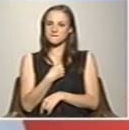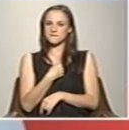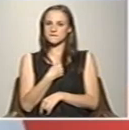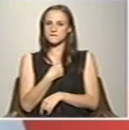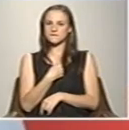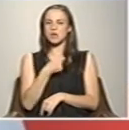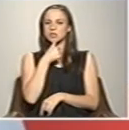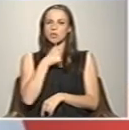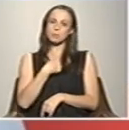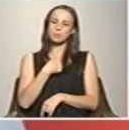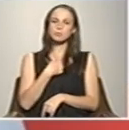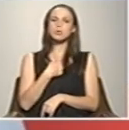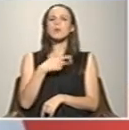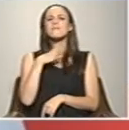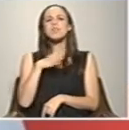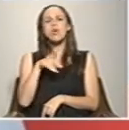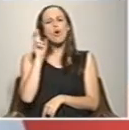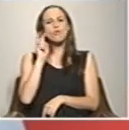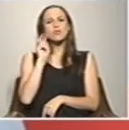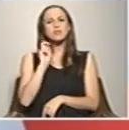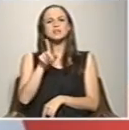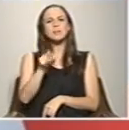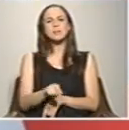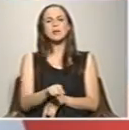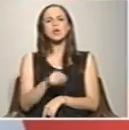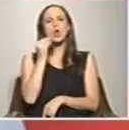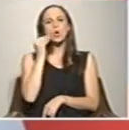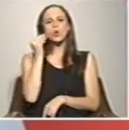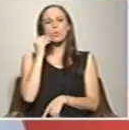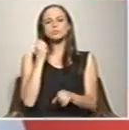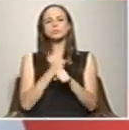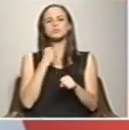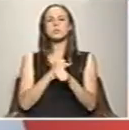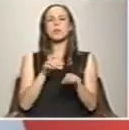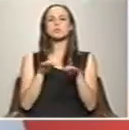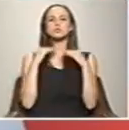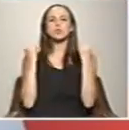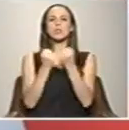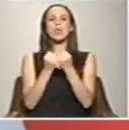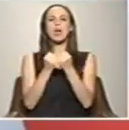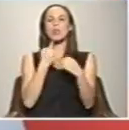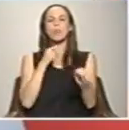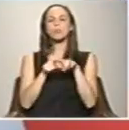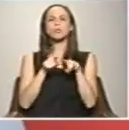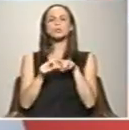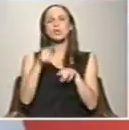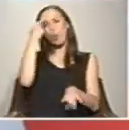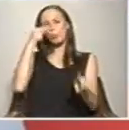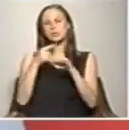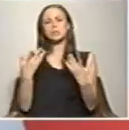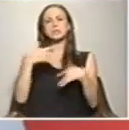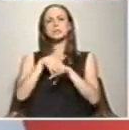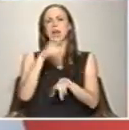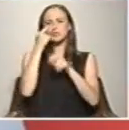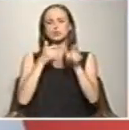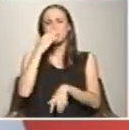posta em causa. Claro. Mas eu queria ouvir também sobre isto, sobre esta questão da integração, até que ponto nós estamos a trabalhar uma sociedade, estamos a trabalhar políticas no sentido de integrar os mais